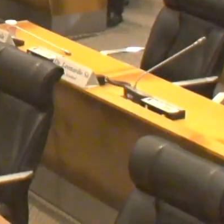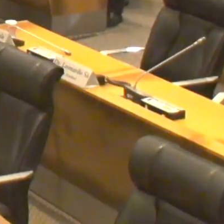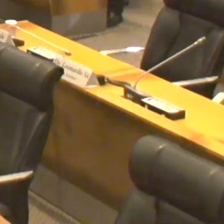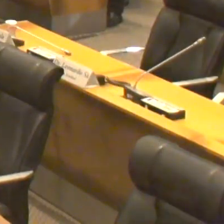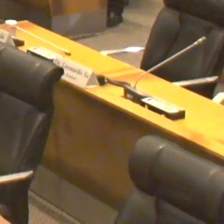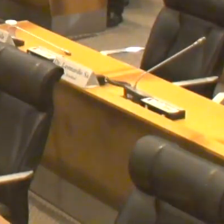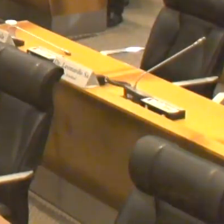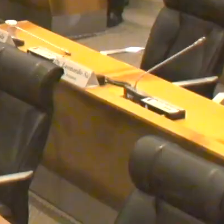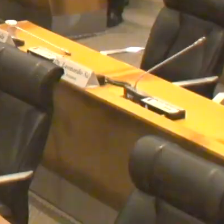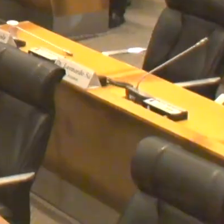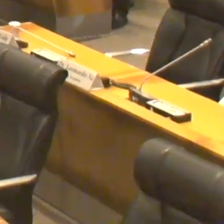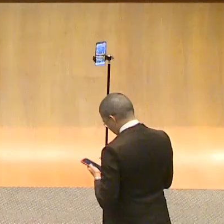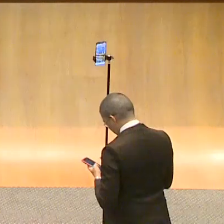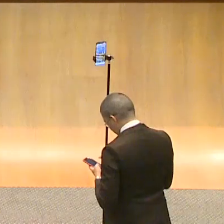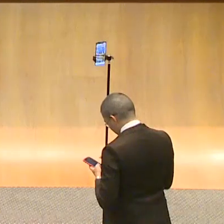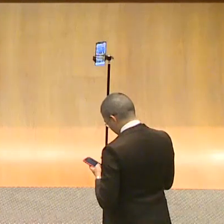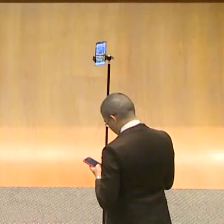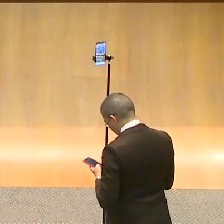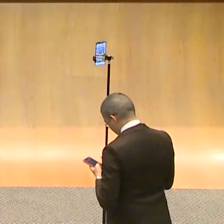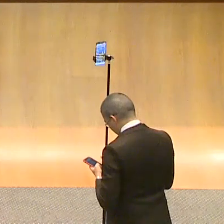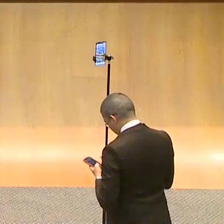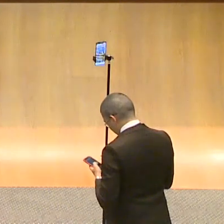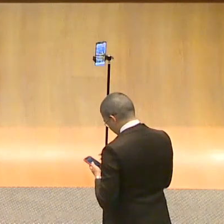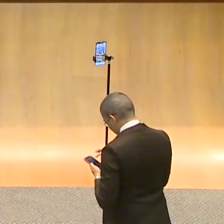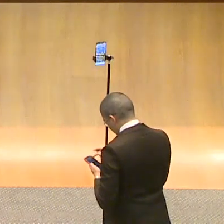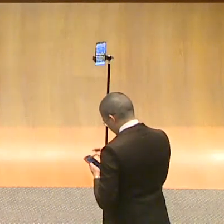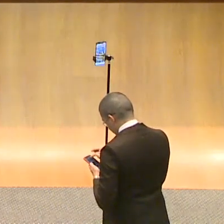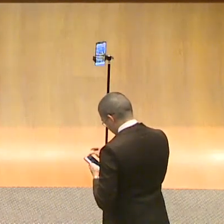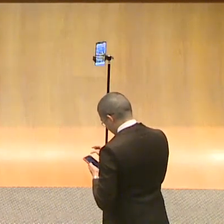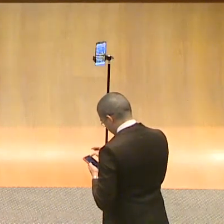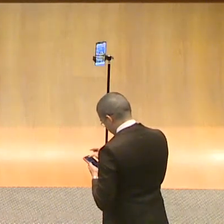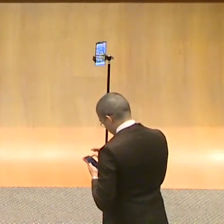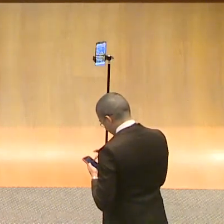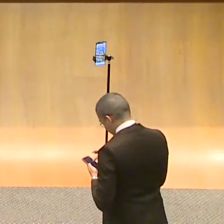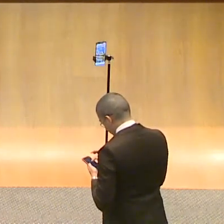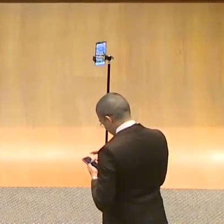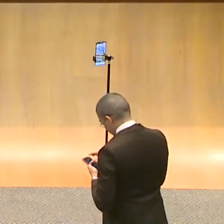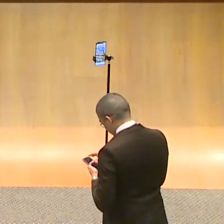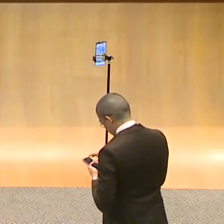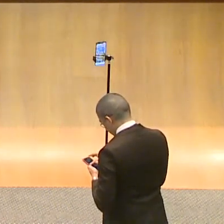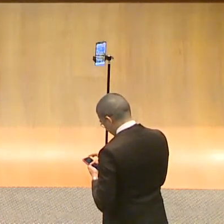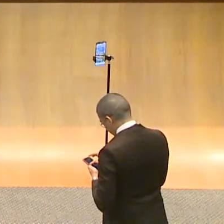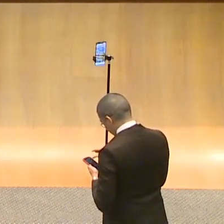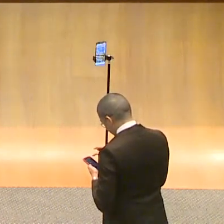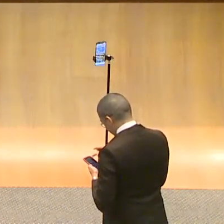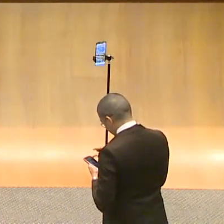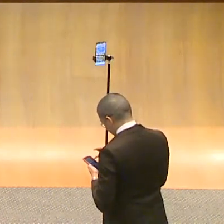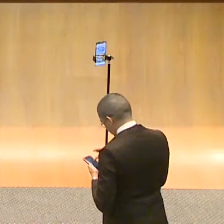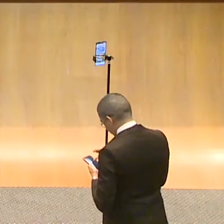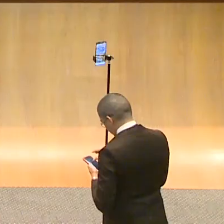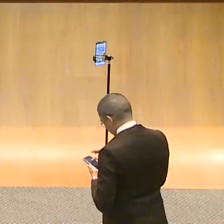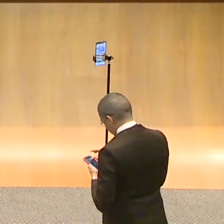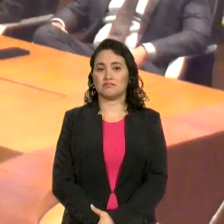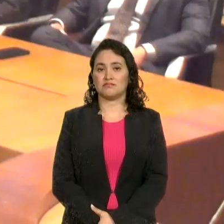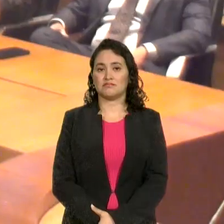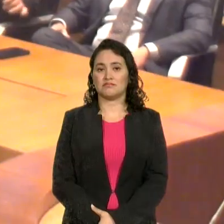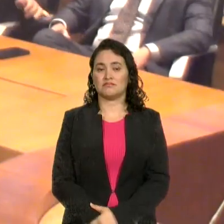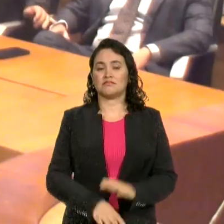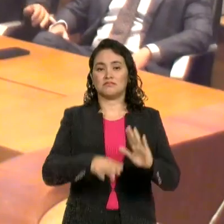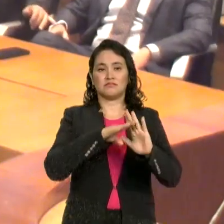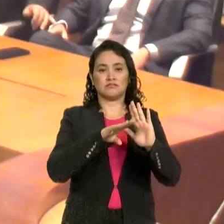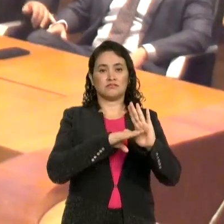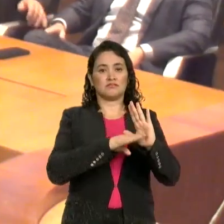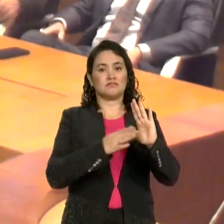na ordem do dia com destaque para o projeto de lei 399 de 2022 de autoria do Poder Executivo que